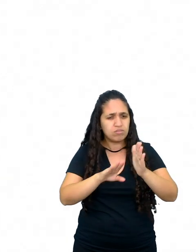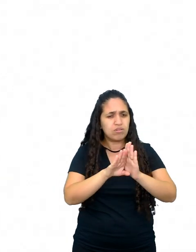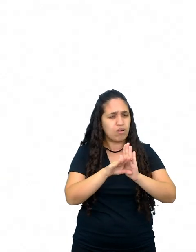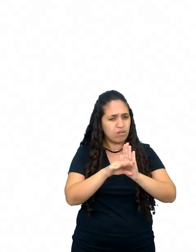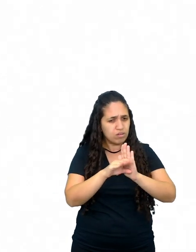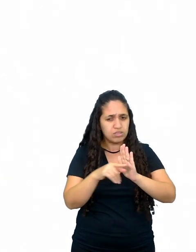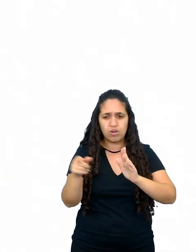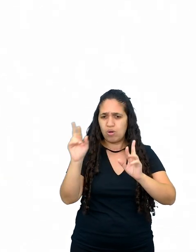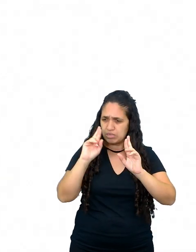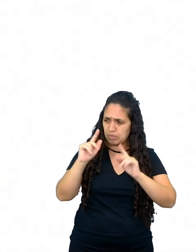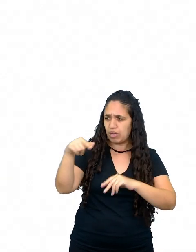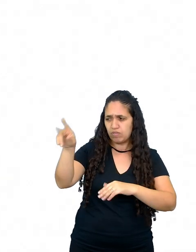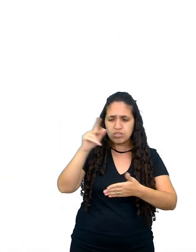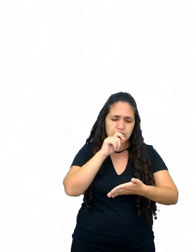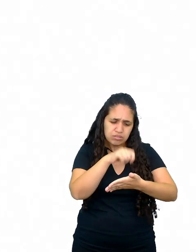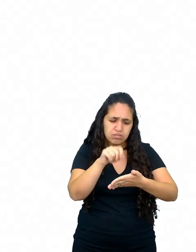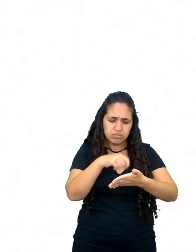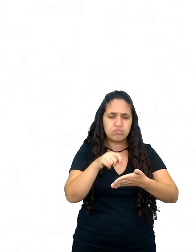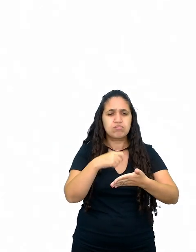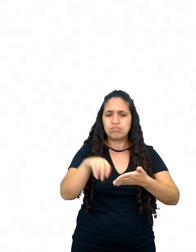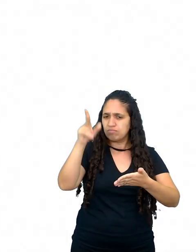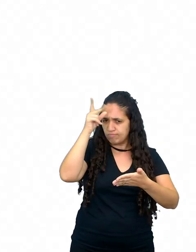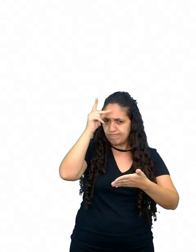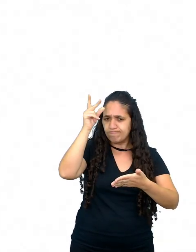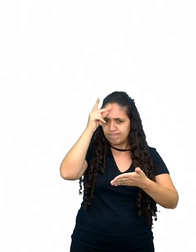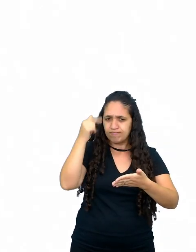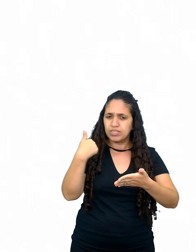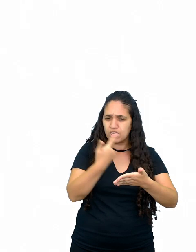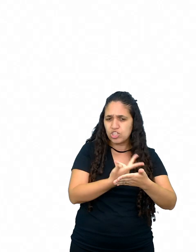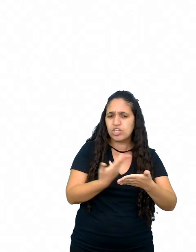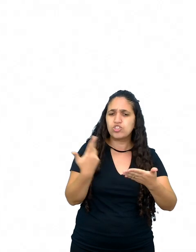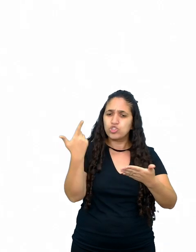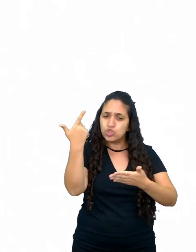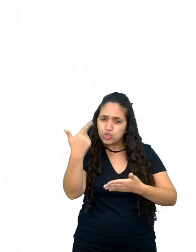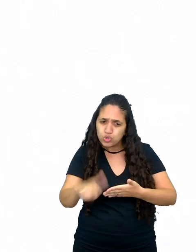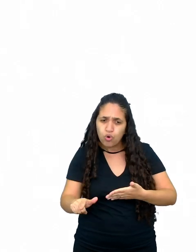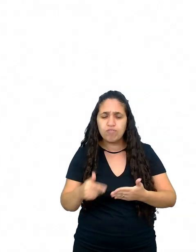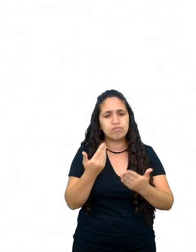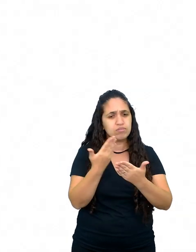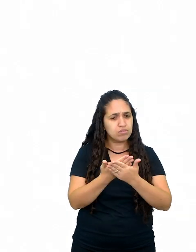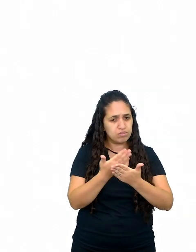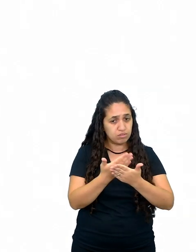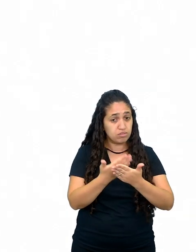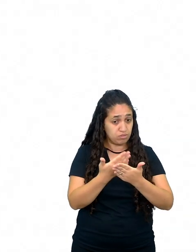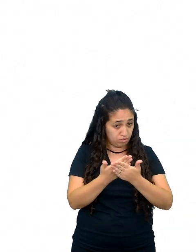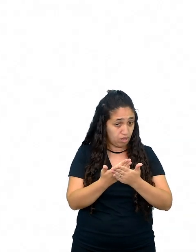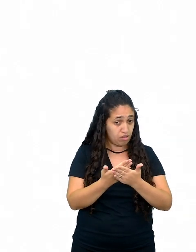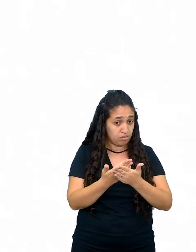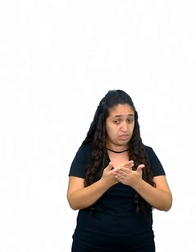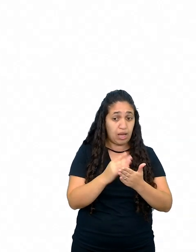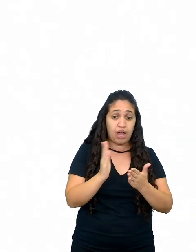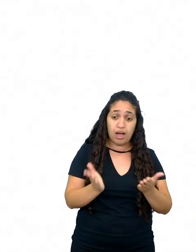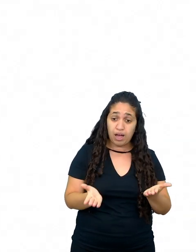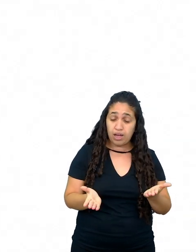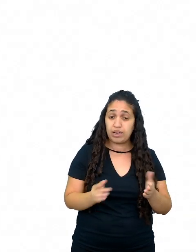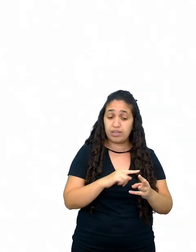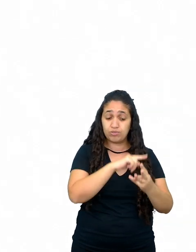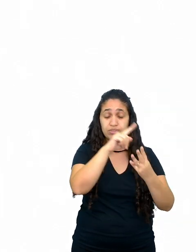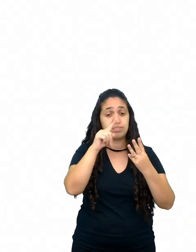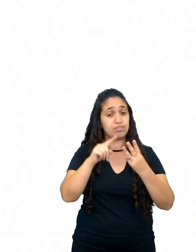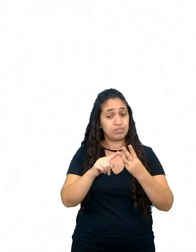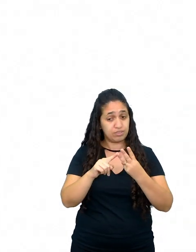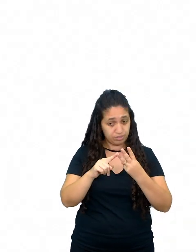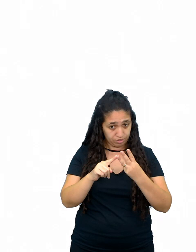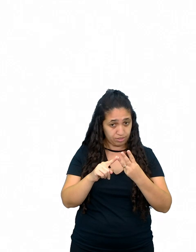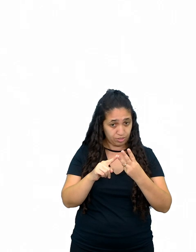espero que vocês tenham anotado, né? Para a gente poder retomar esse estudo para, nesse terceiro